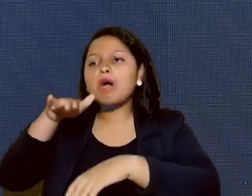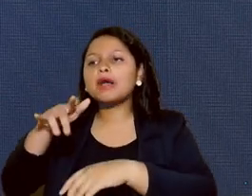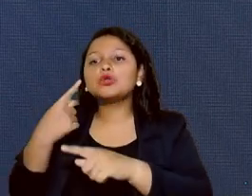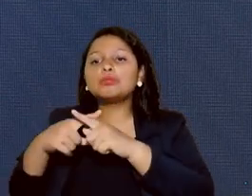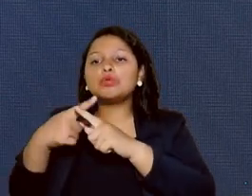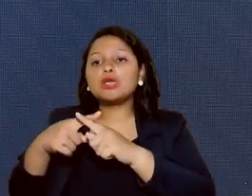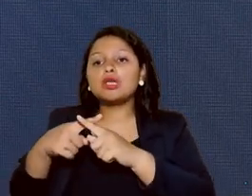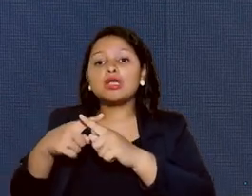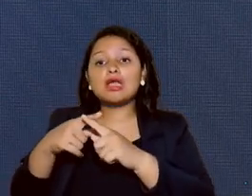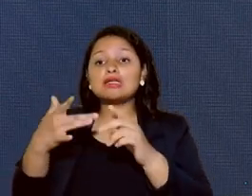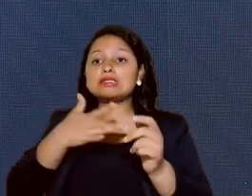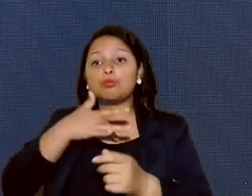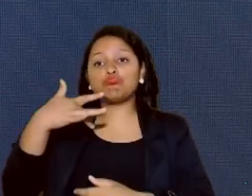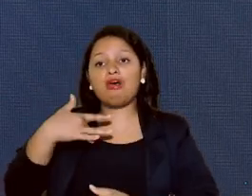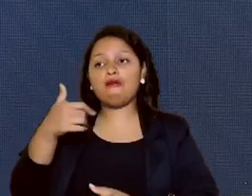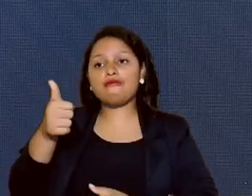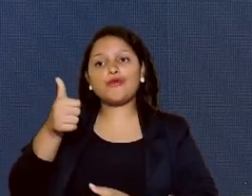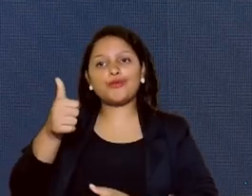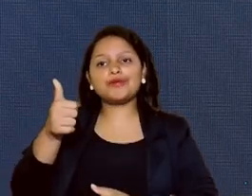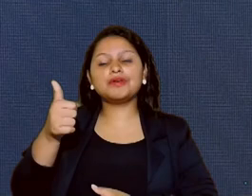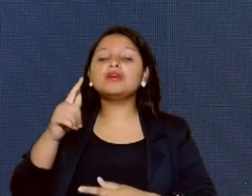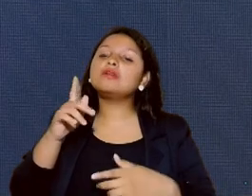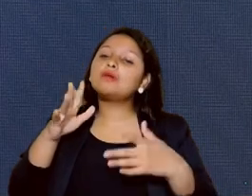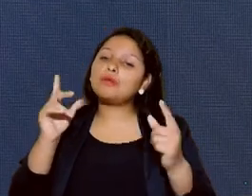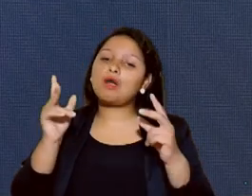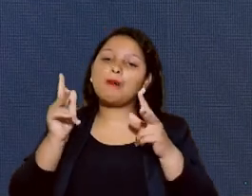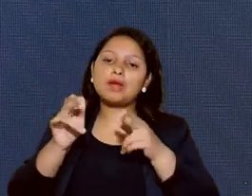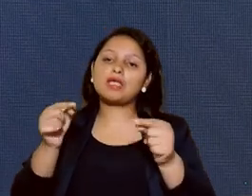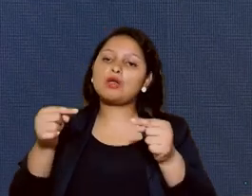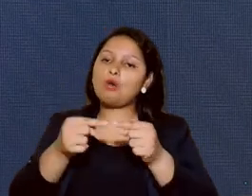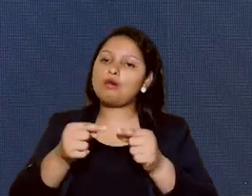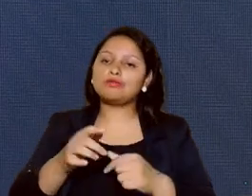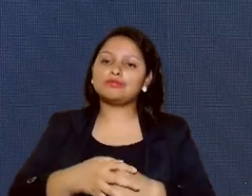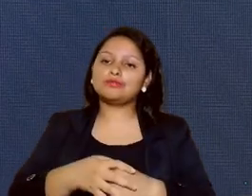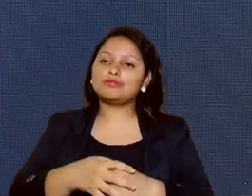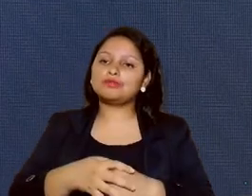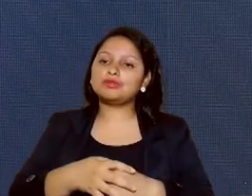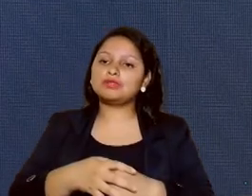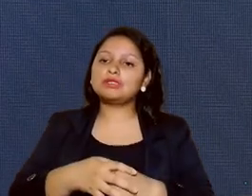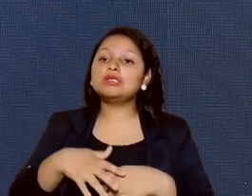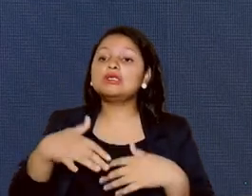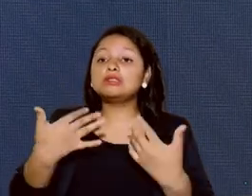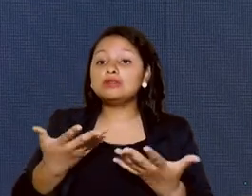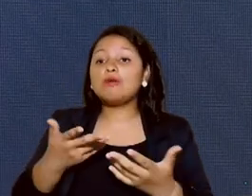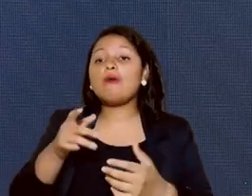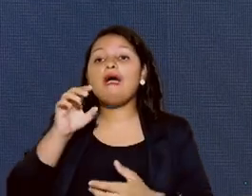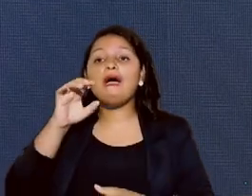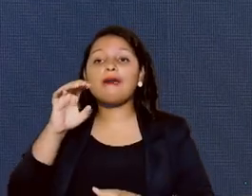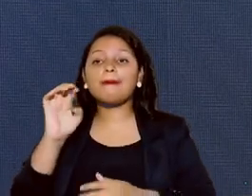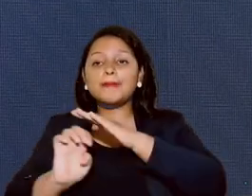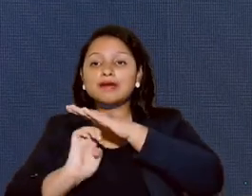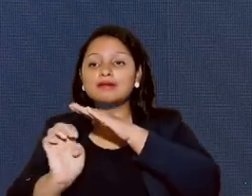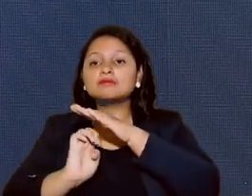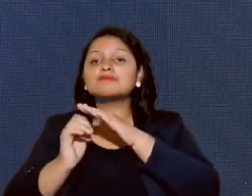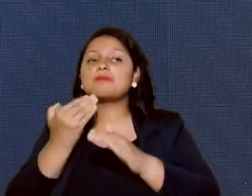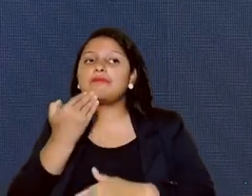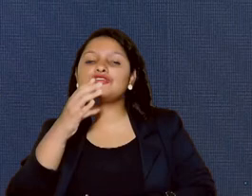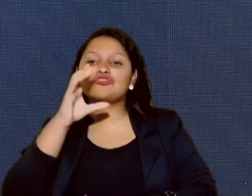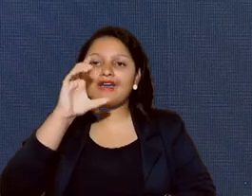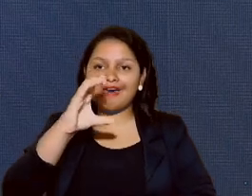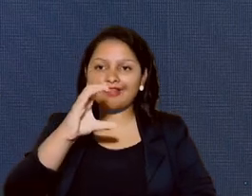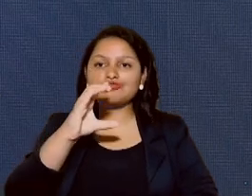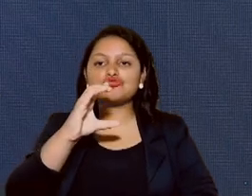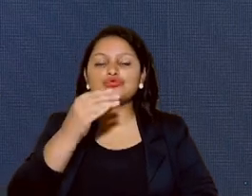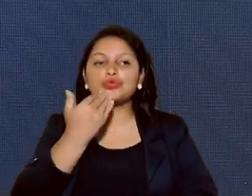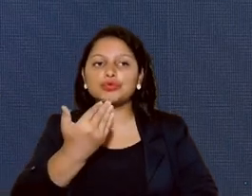tem os dados de maneira organizada De você consegue ter uma previsibilidade de receita previsibilidade de imagem é um setor resiliente não tenho